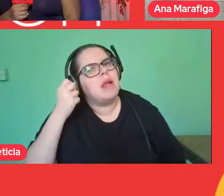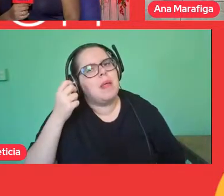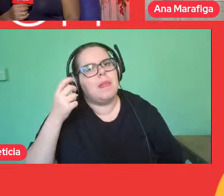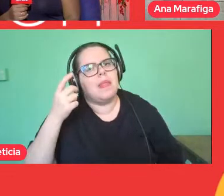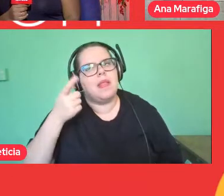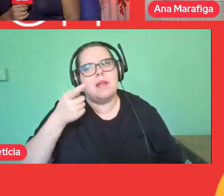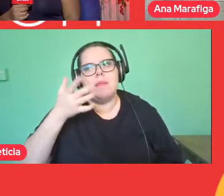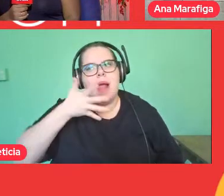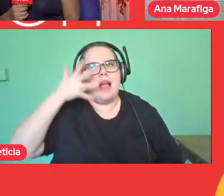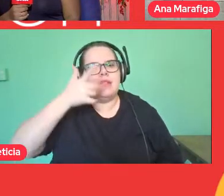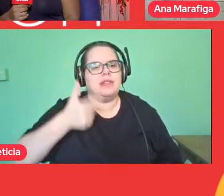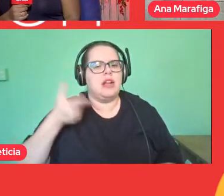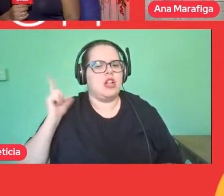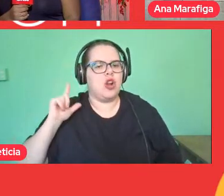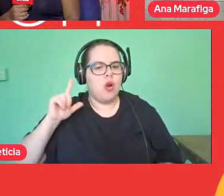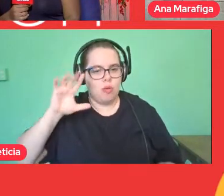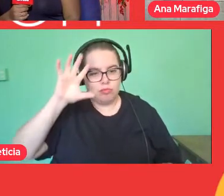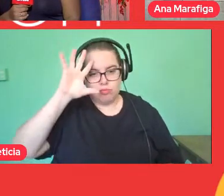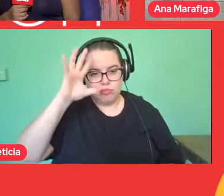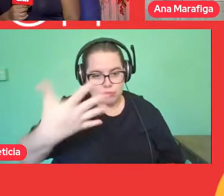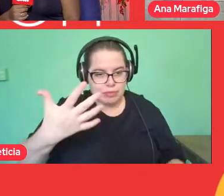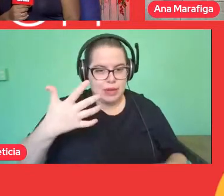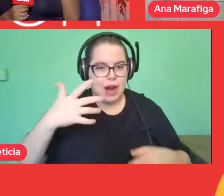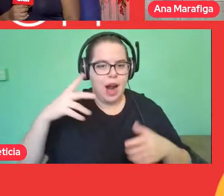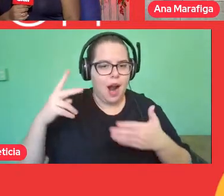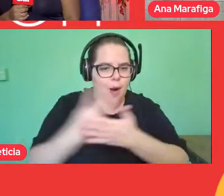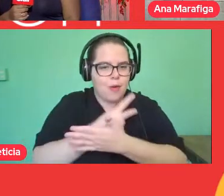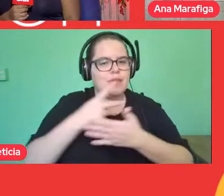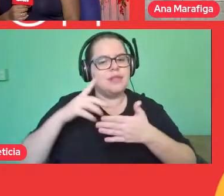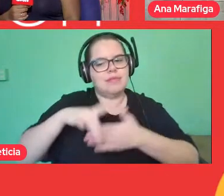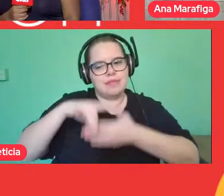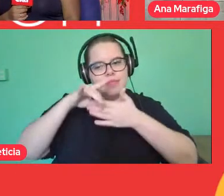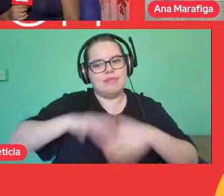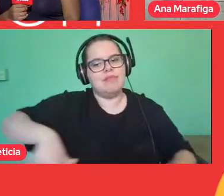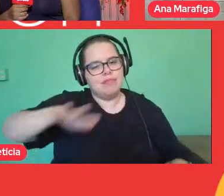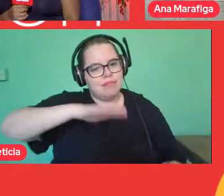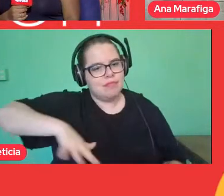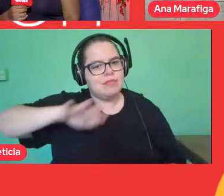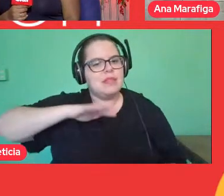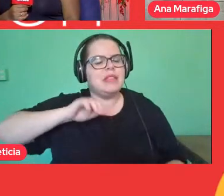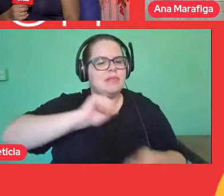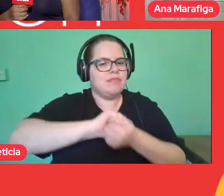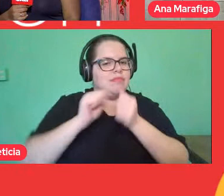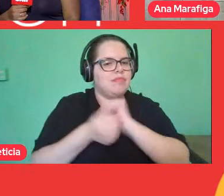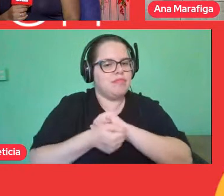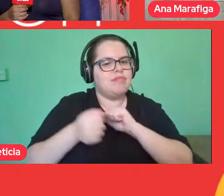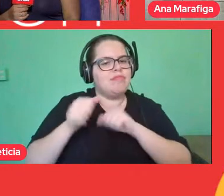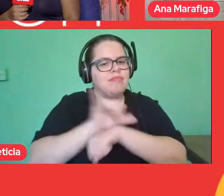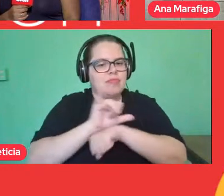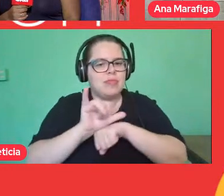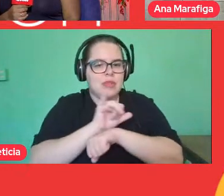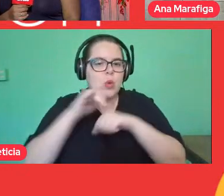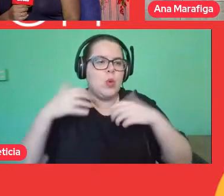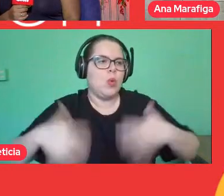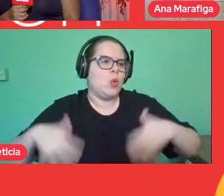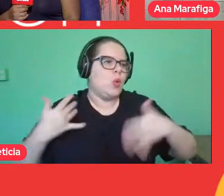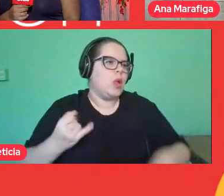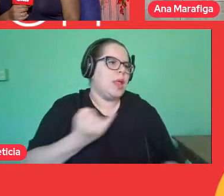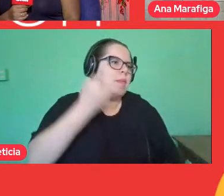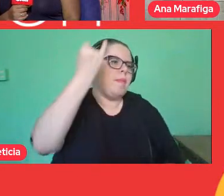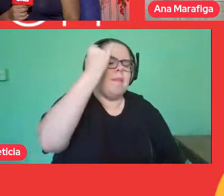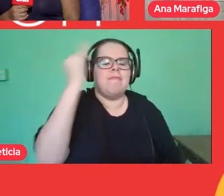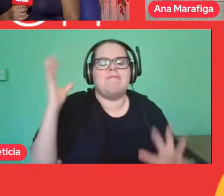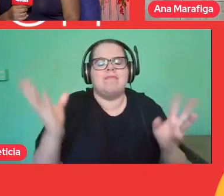tomada de decisão ela acontece na liderança, as tomadas de decisões estratégicas, e essa tomada de decisão ela é muito, como eu falei, mais